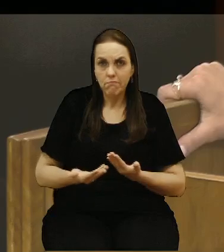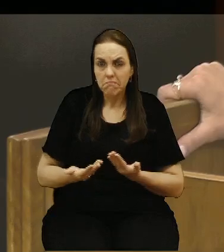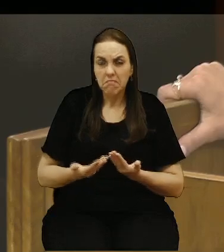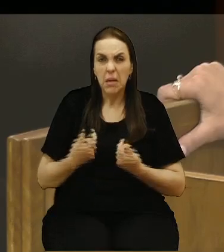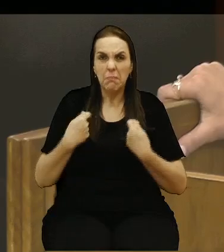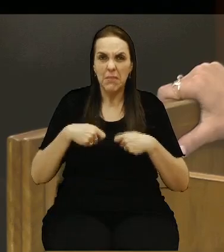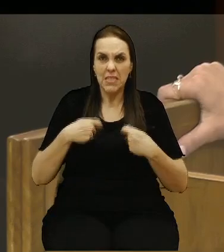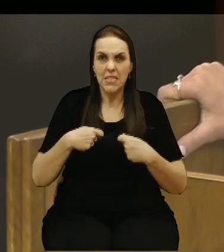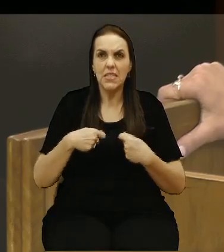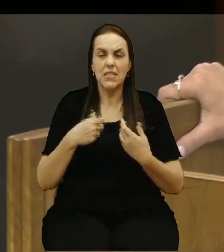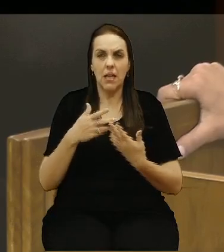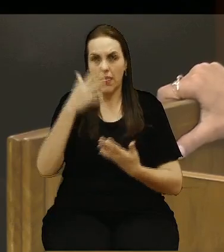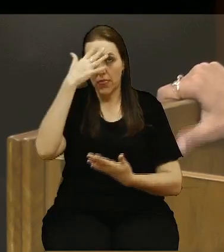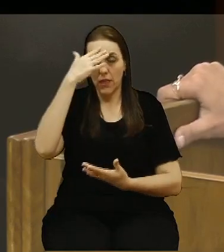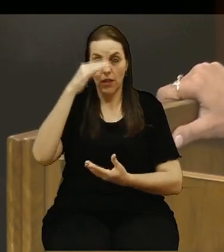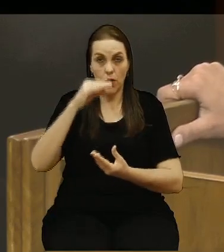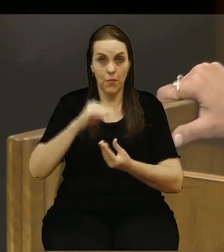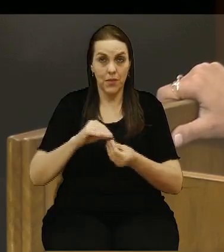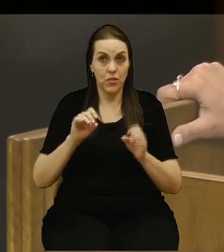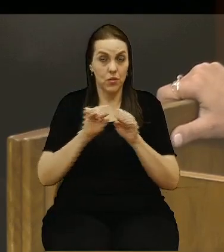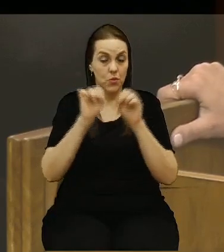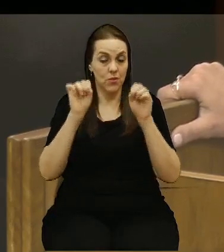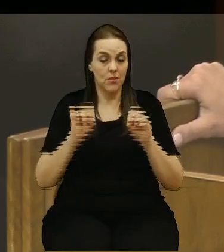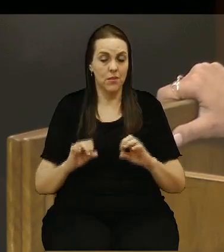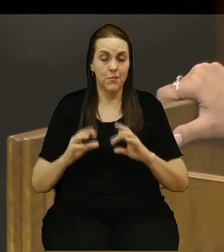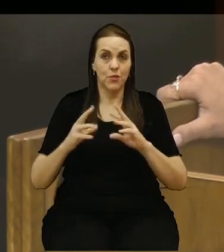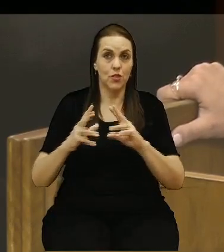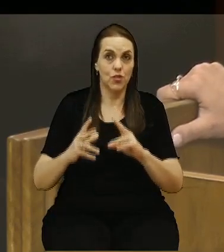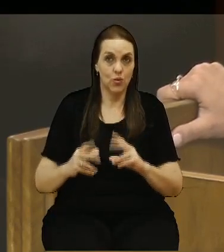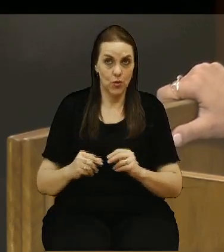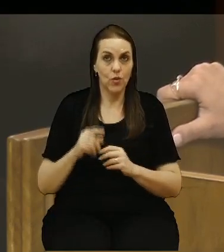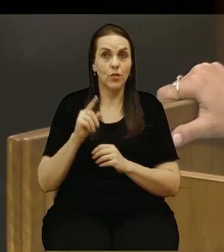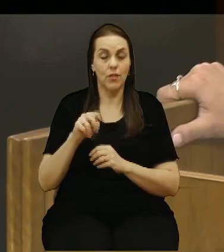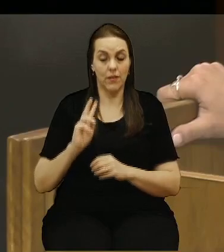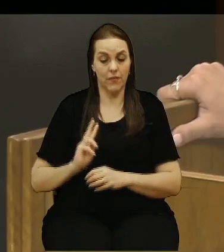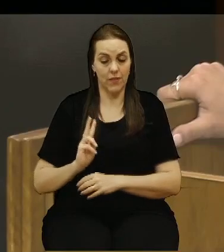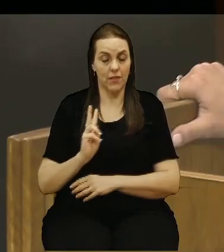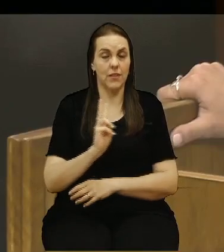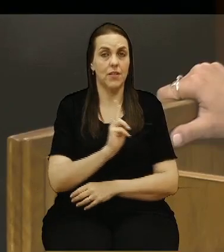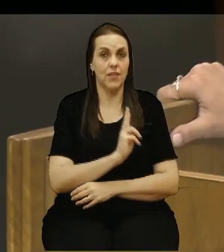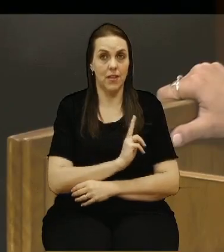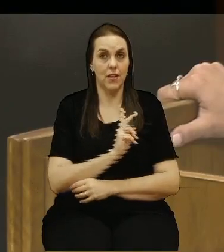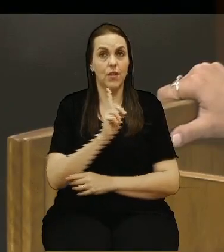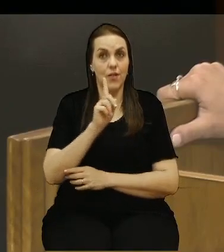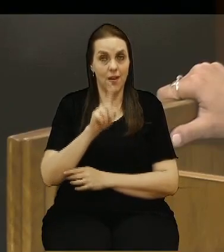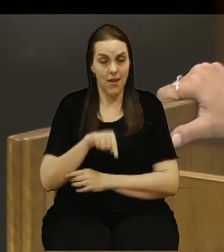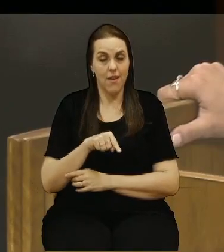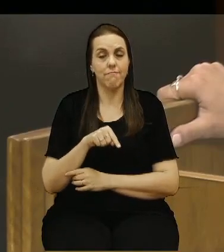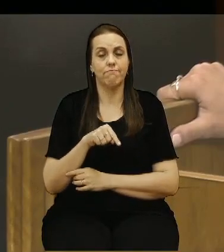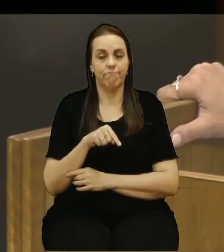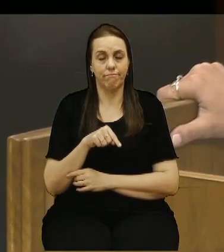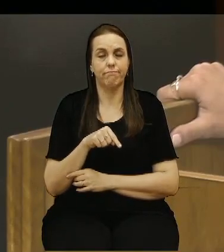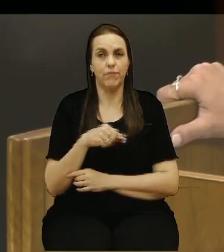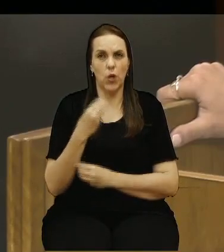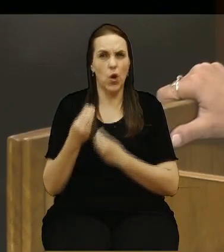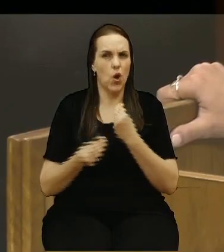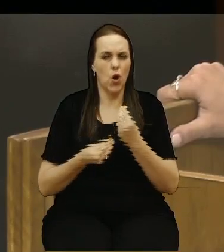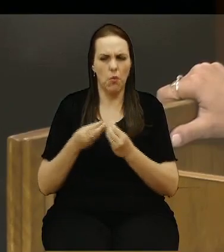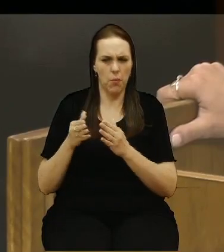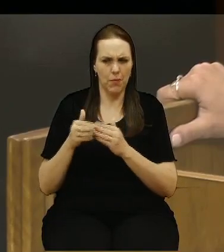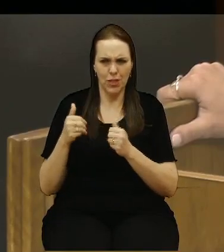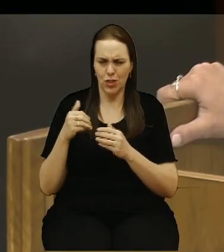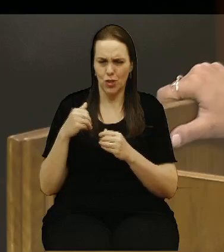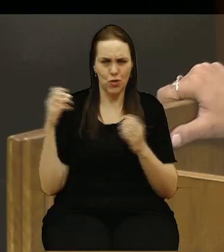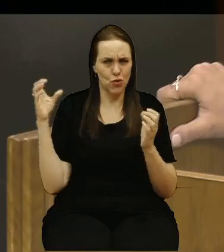Precisa ser compreendido pelo sistema e pela veterinária, no caso em questão, como um pedido de